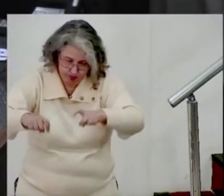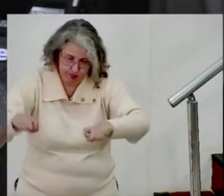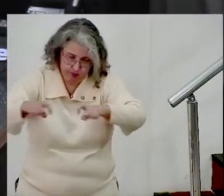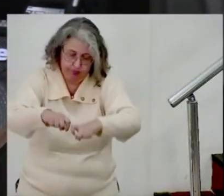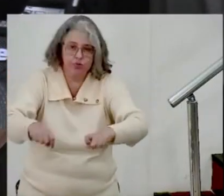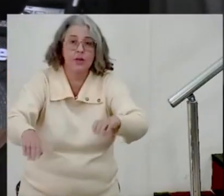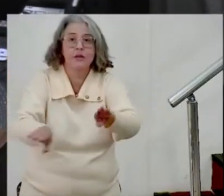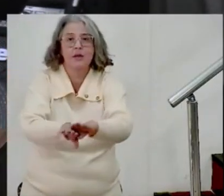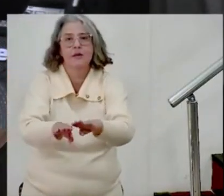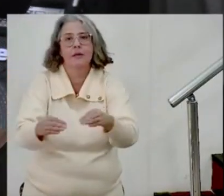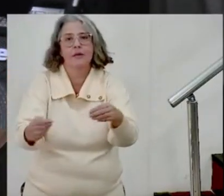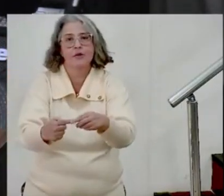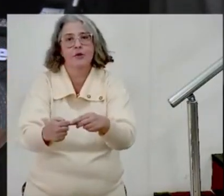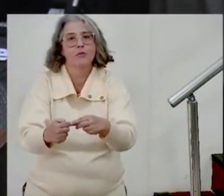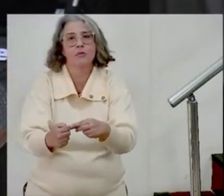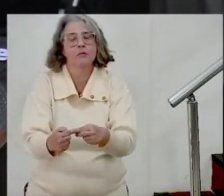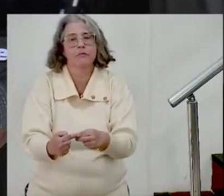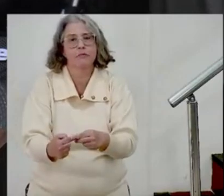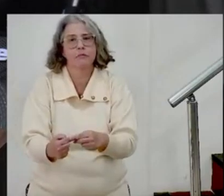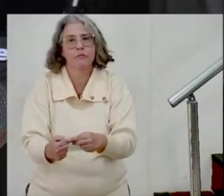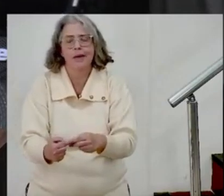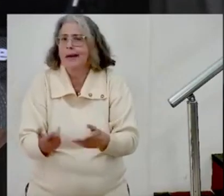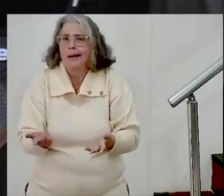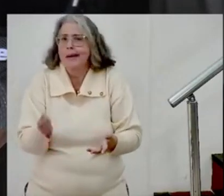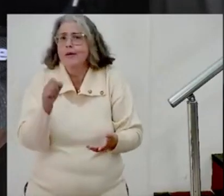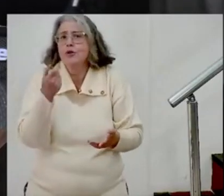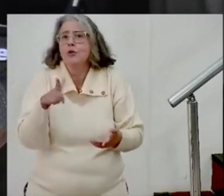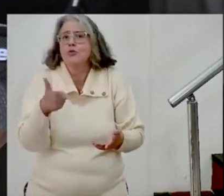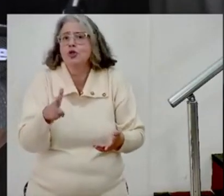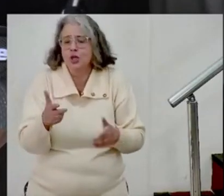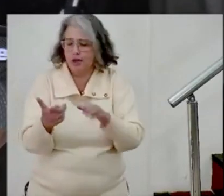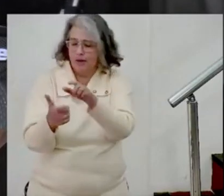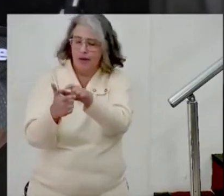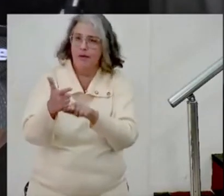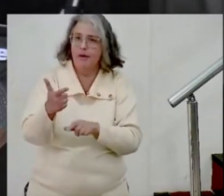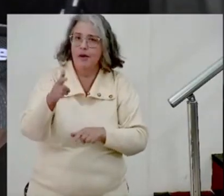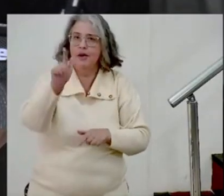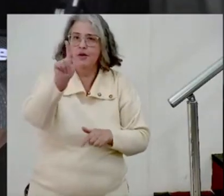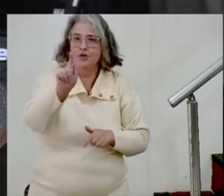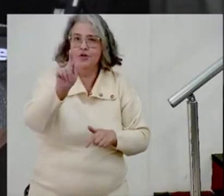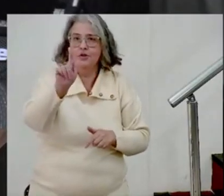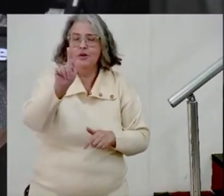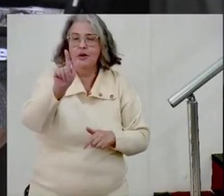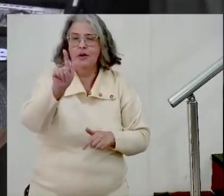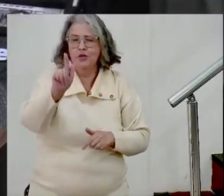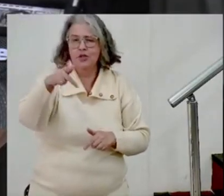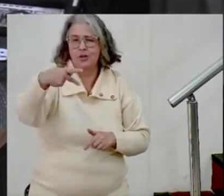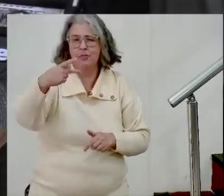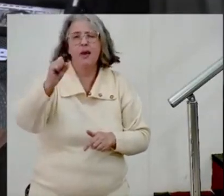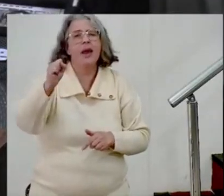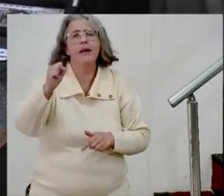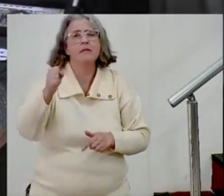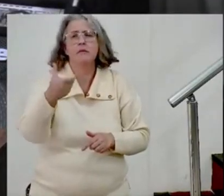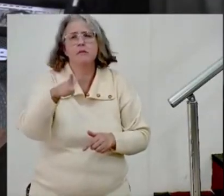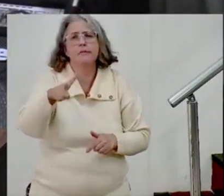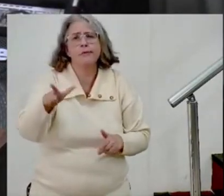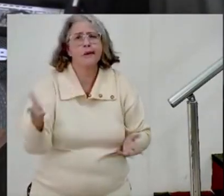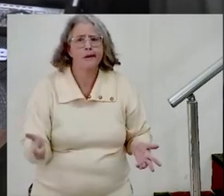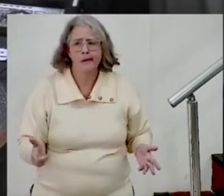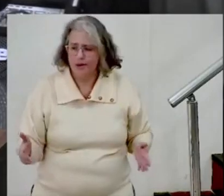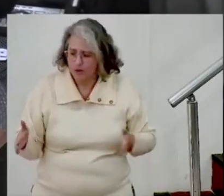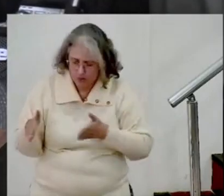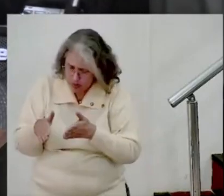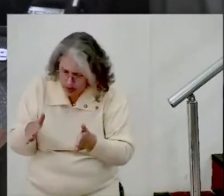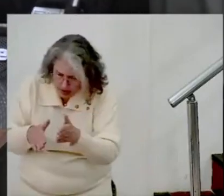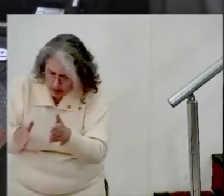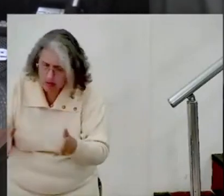Ficar dando berro embaixo da terra não adianta nada, ninguém escuta o outro. Percebe? Não sabemos ainda. Eles tinham tecnologia, coragem